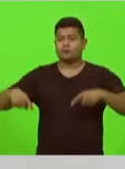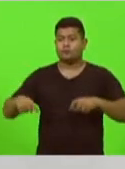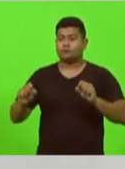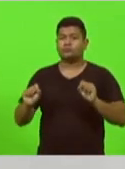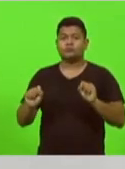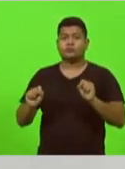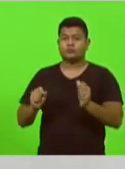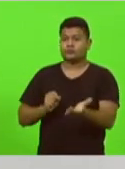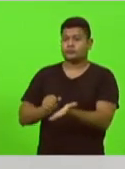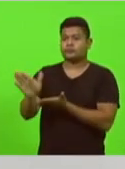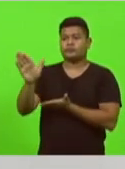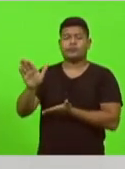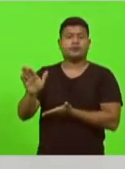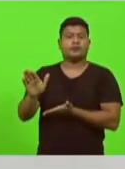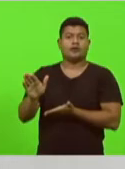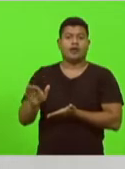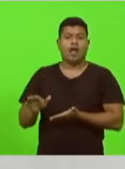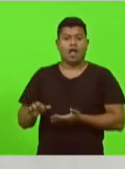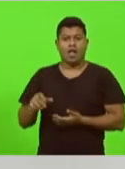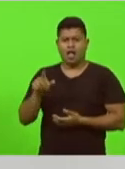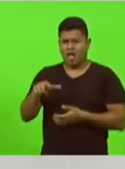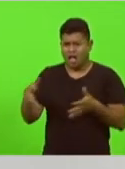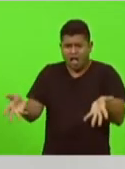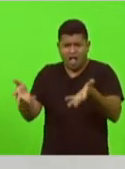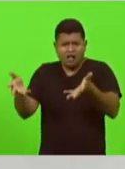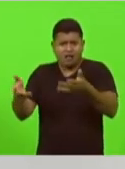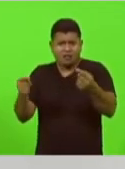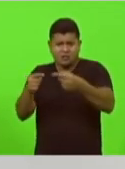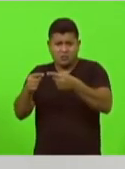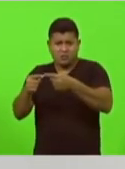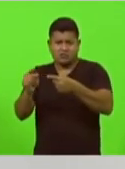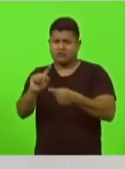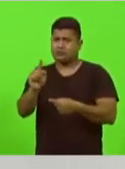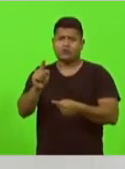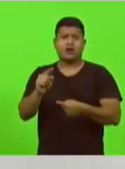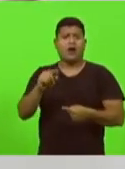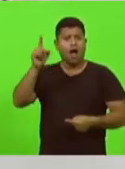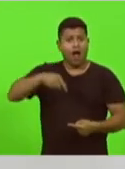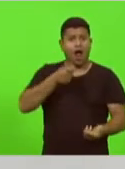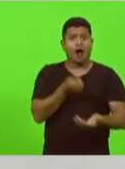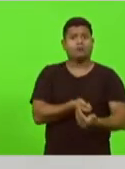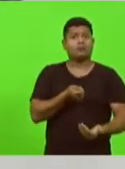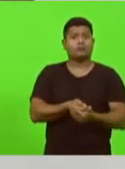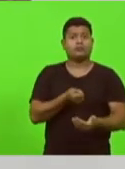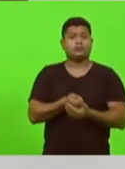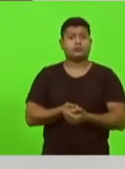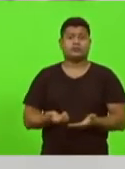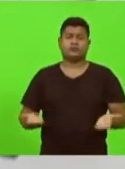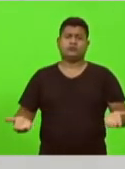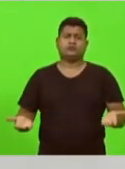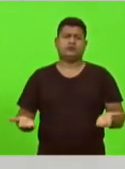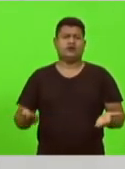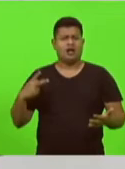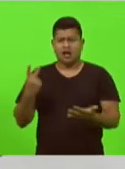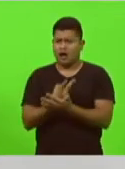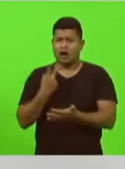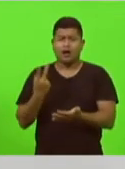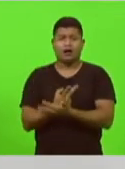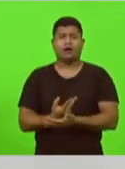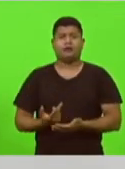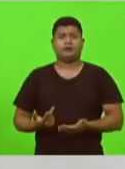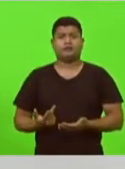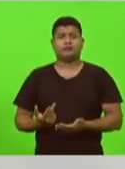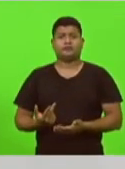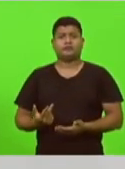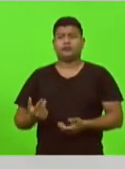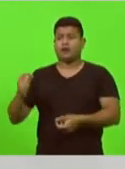Isso não é incentivar, isso é obrigar. Isso é uma sacanagem fazer. A pessoa tem que fazer alguma coisa que ela não quer para não